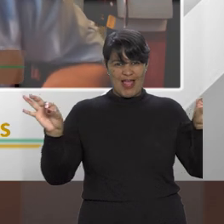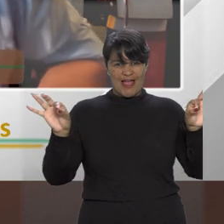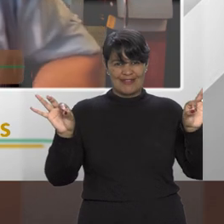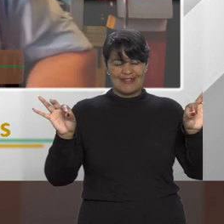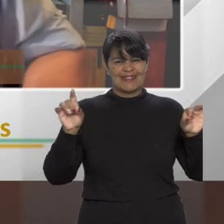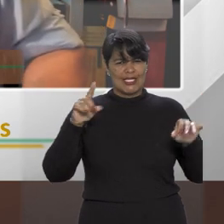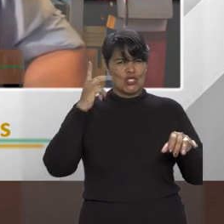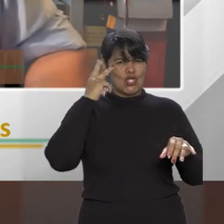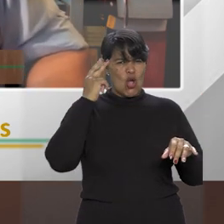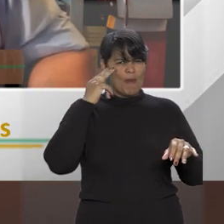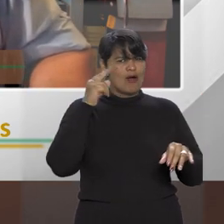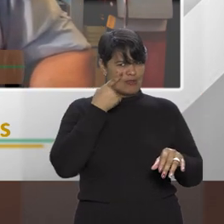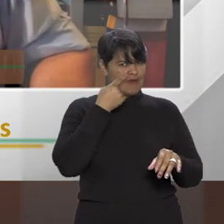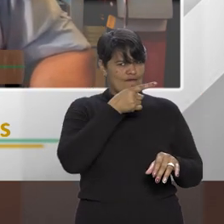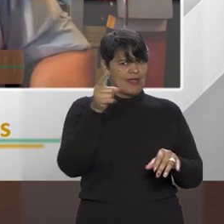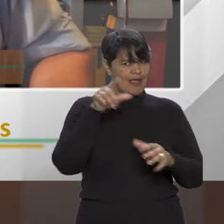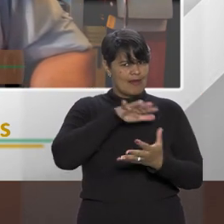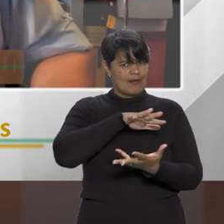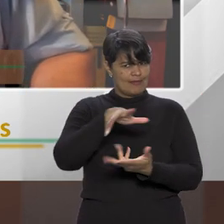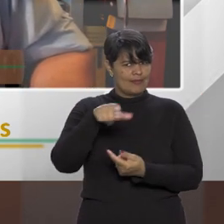portuguesa, que diz assim: